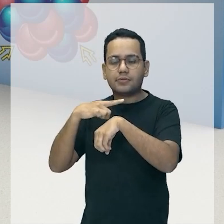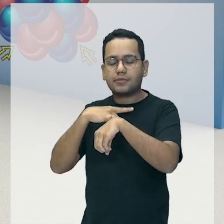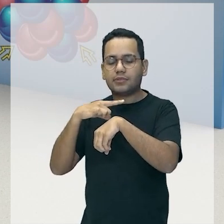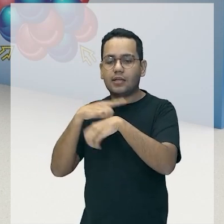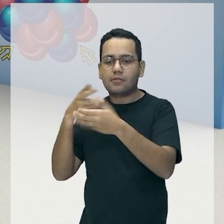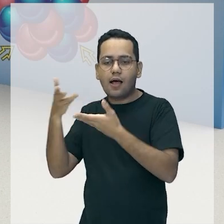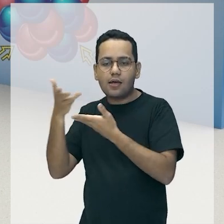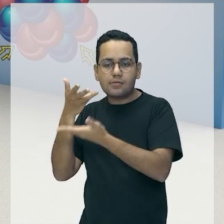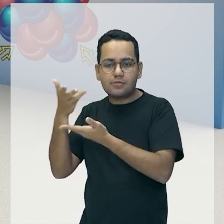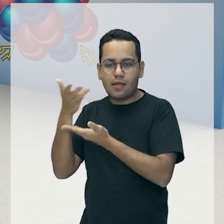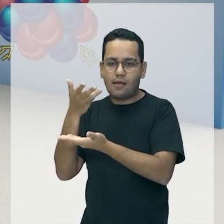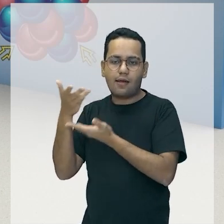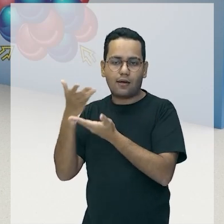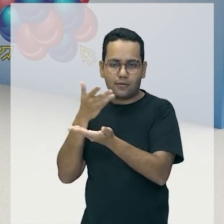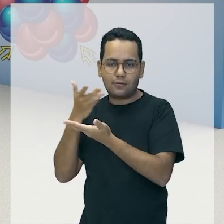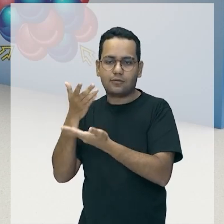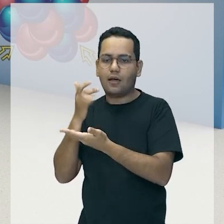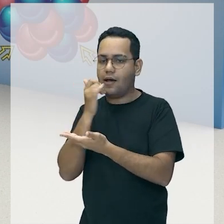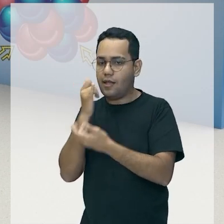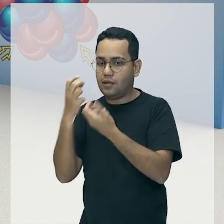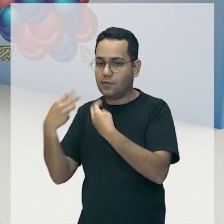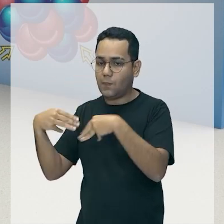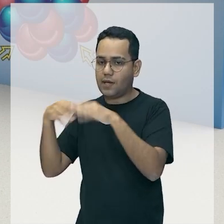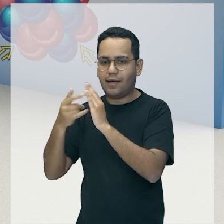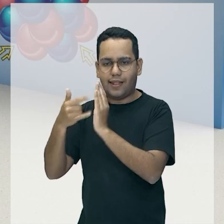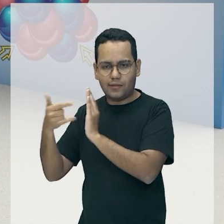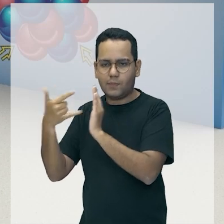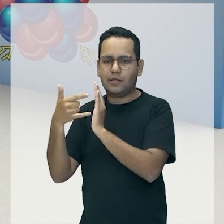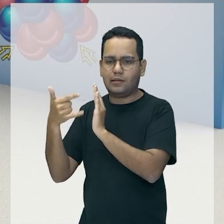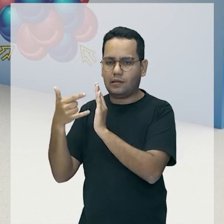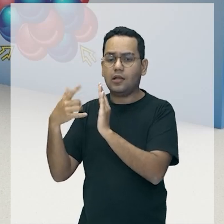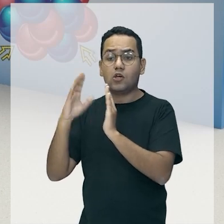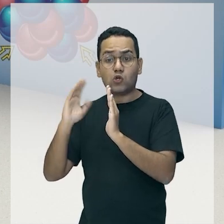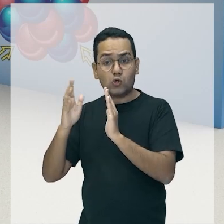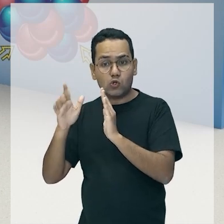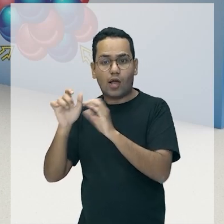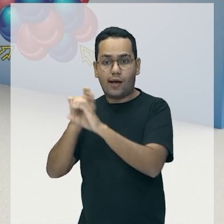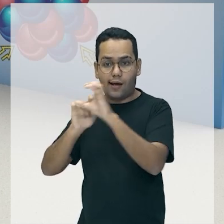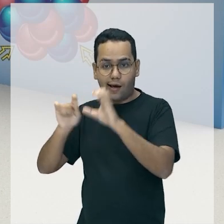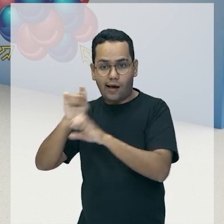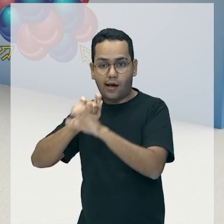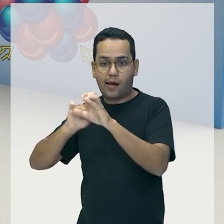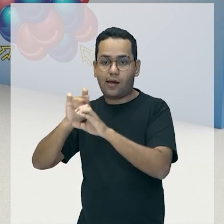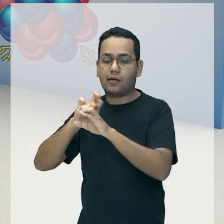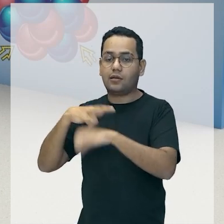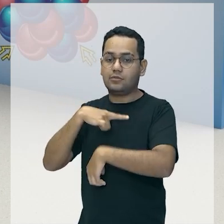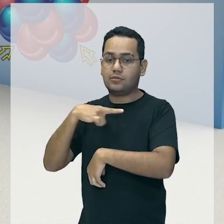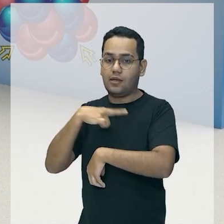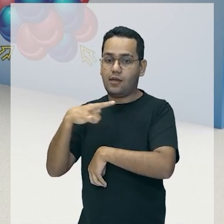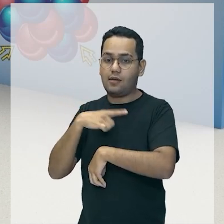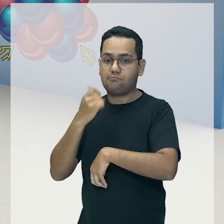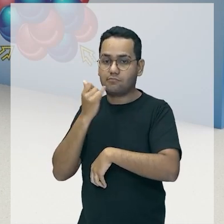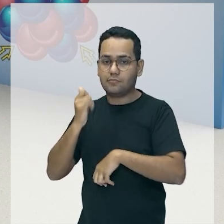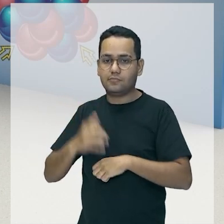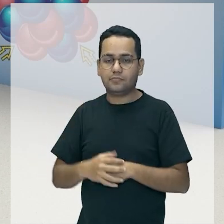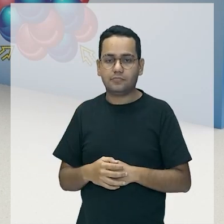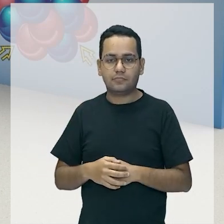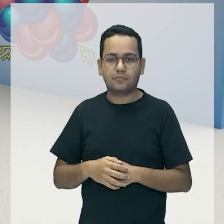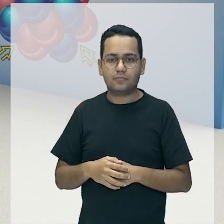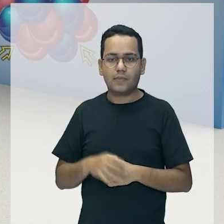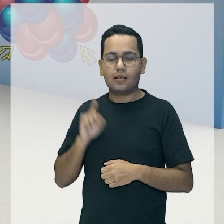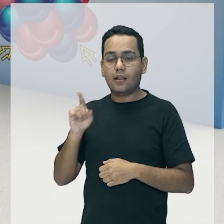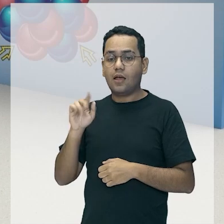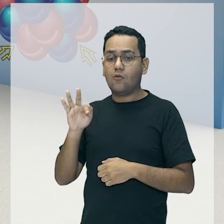de partículas carregadas, tá, pessoal? E nessa daqui, a partícula mediadora é o fóton, tá? E além